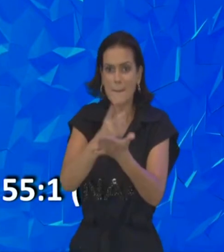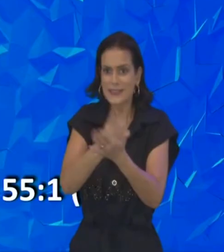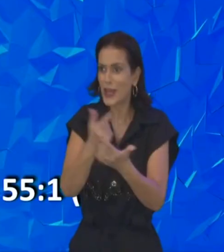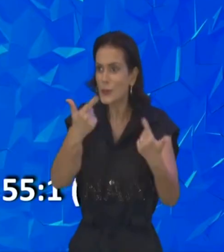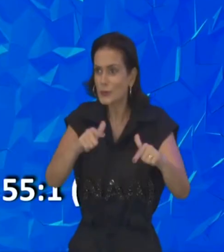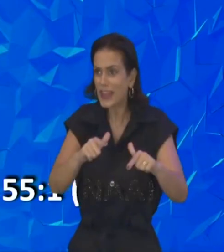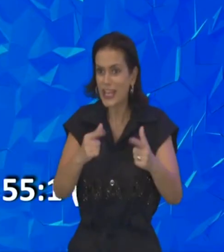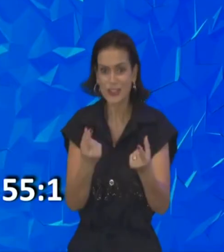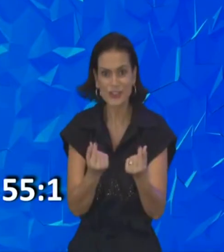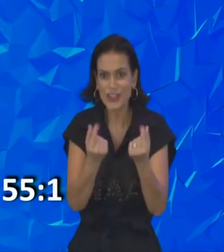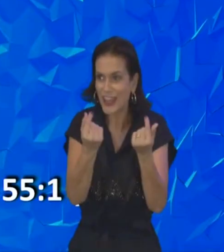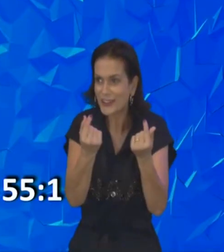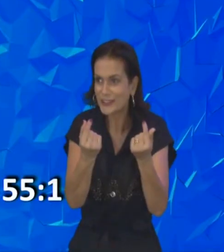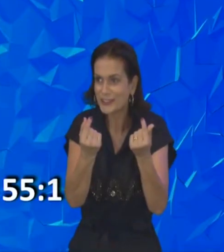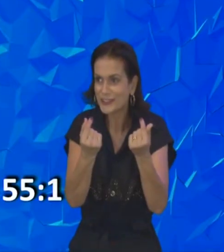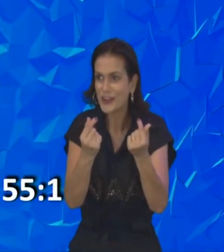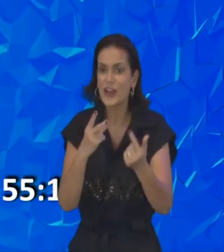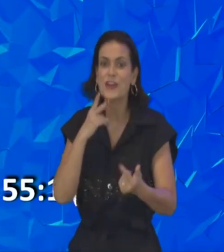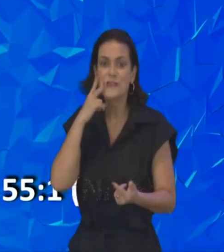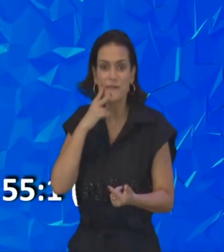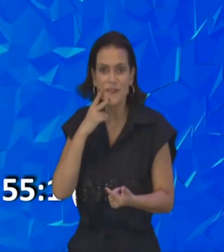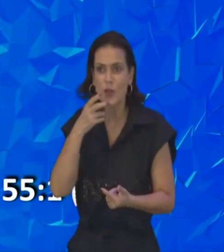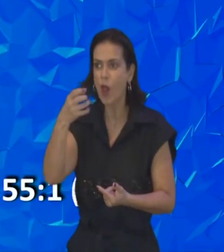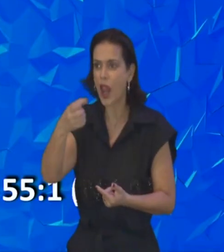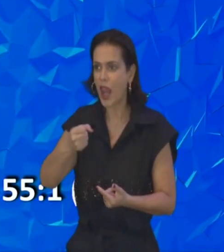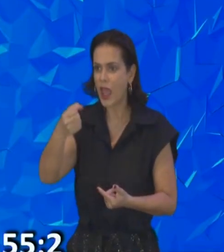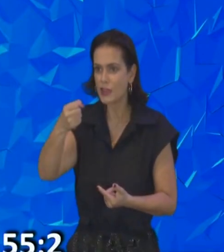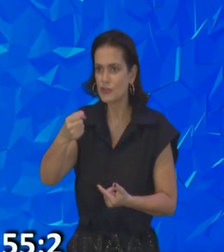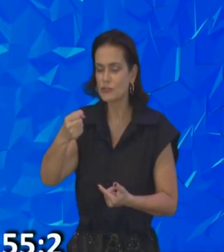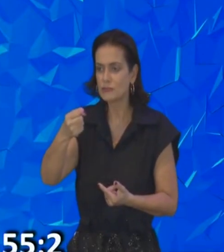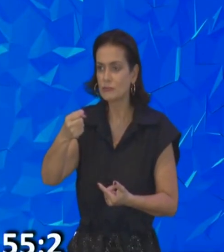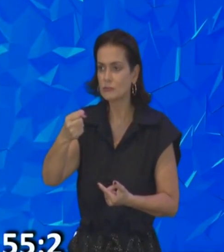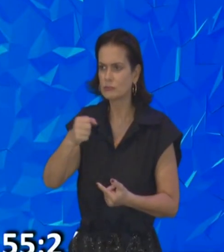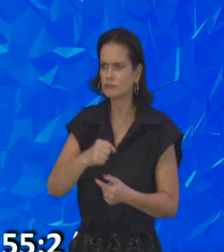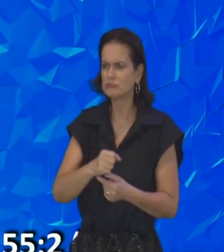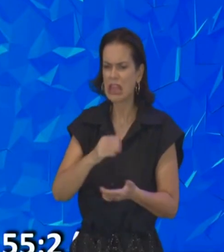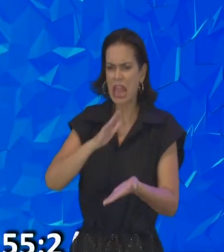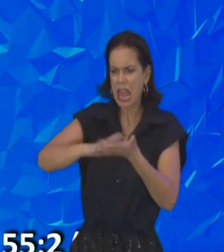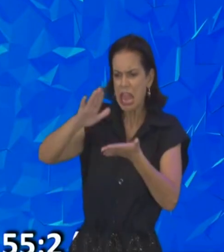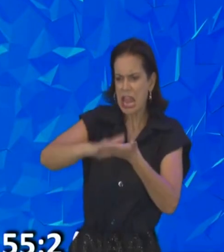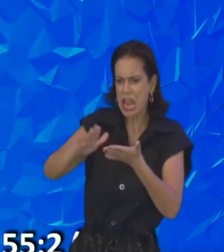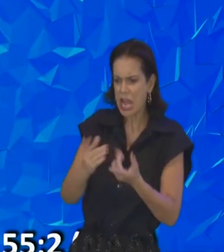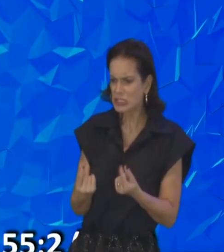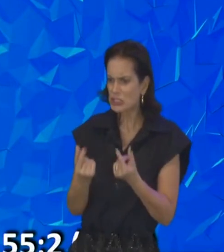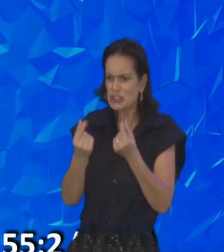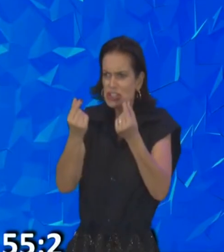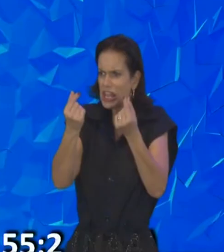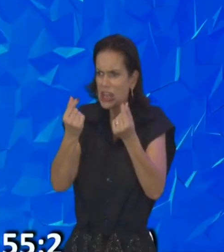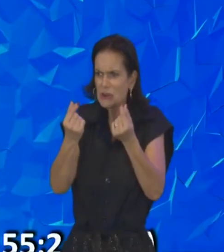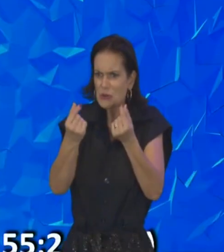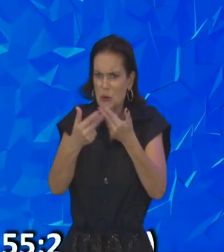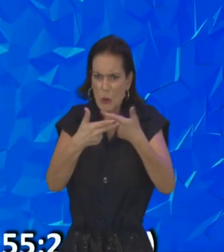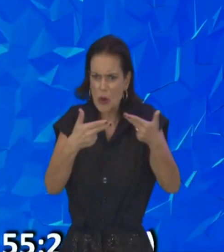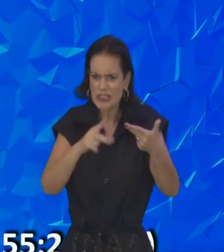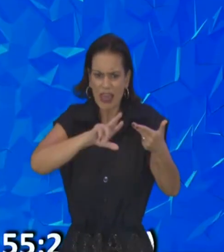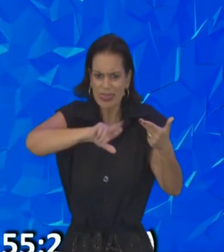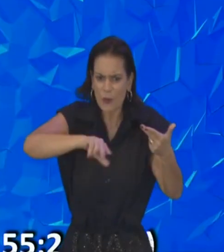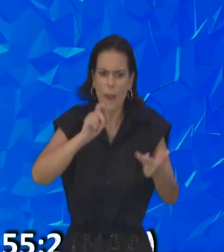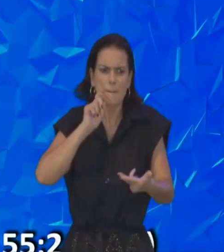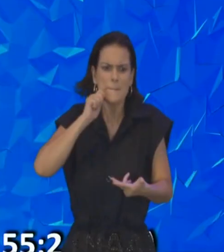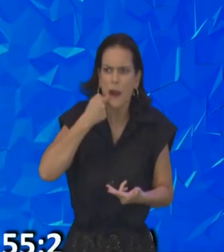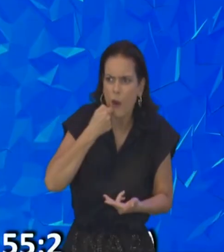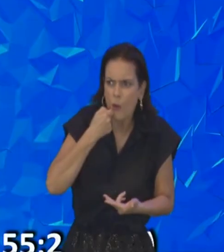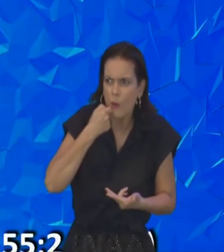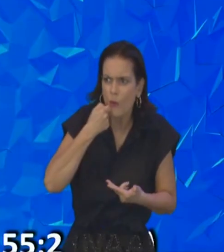sem preço, vinho e leite. Por que vocês gastam o dinheiro naquilo que não é pão, e o seu